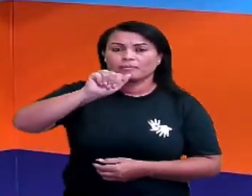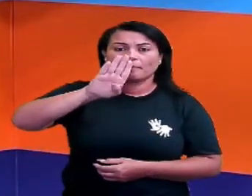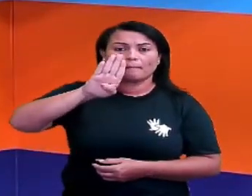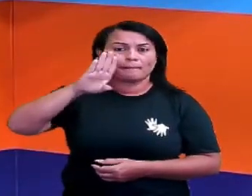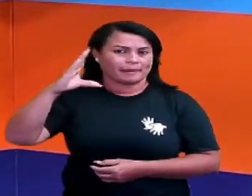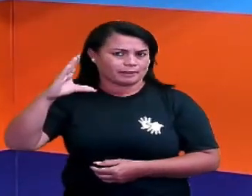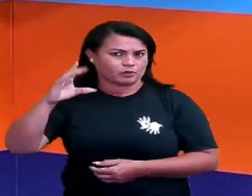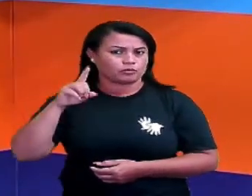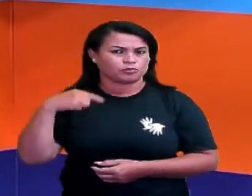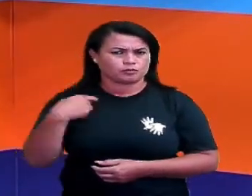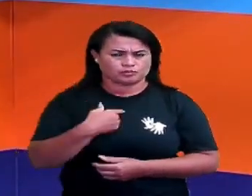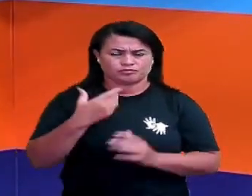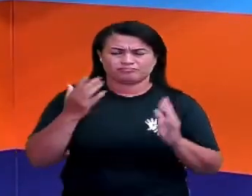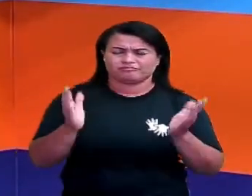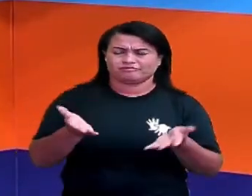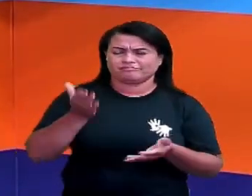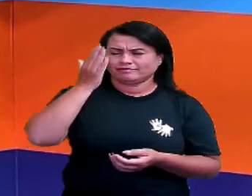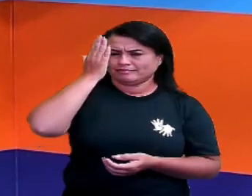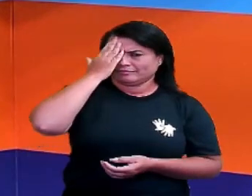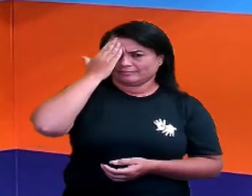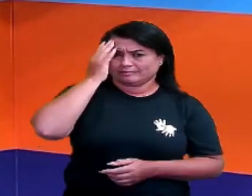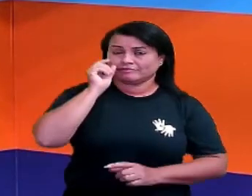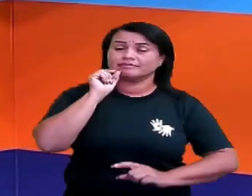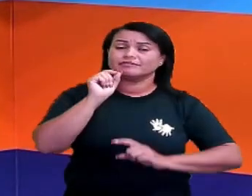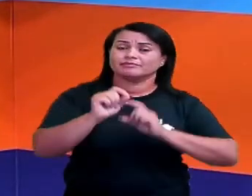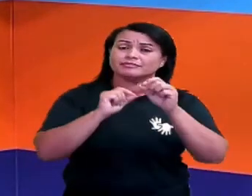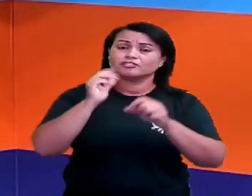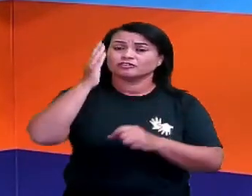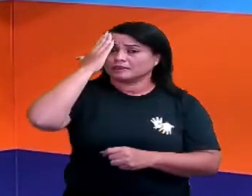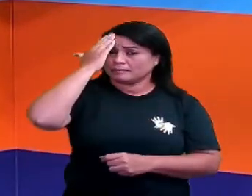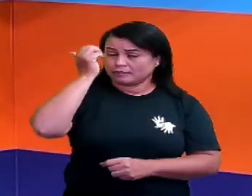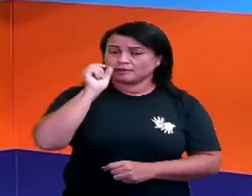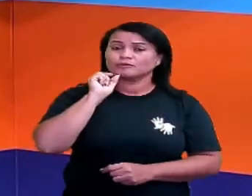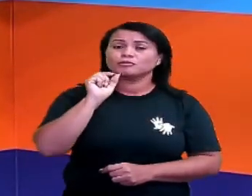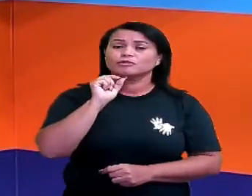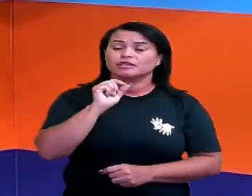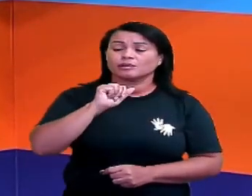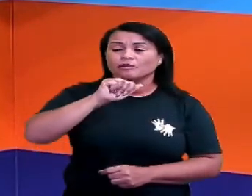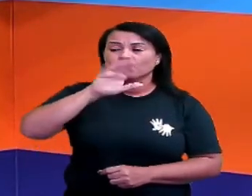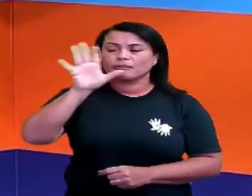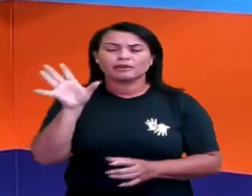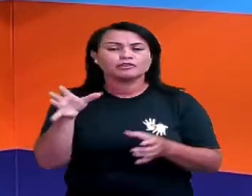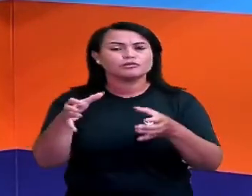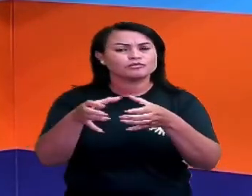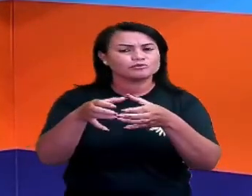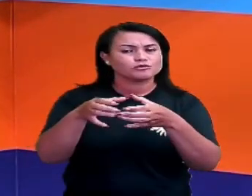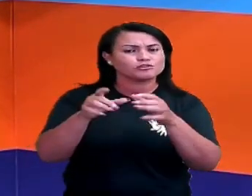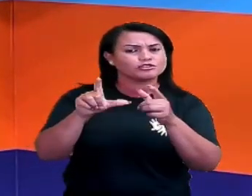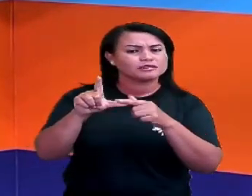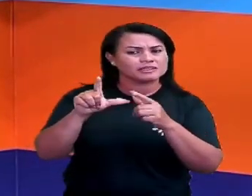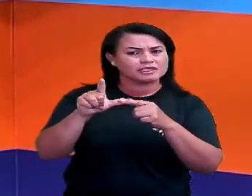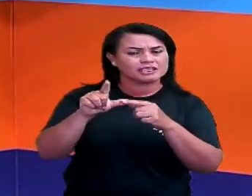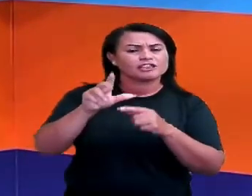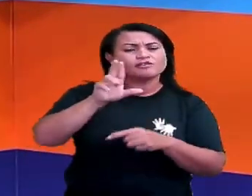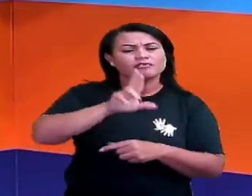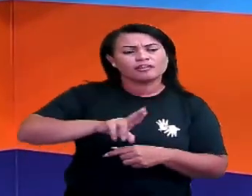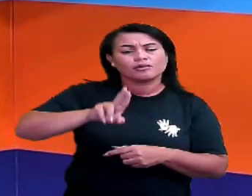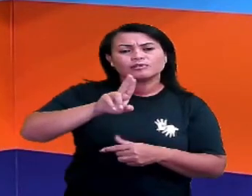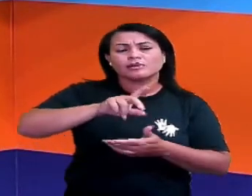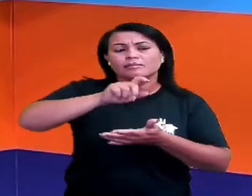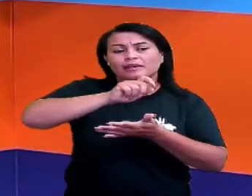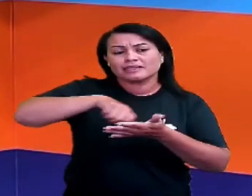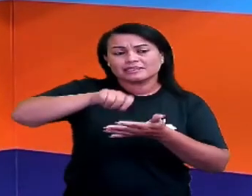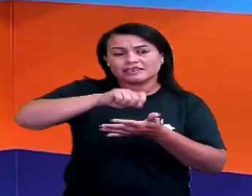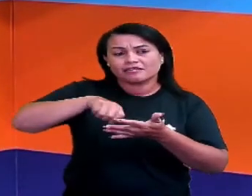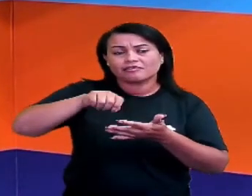alfabeto. Então, nós já sabemos que o alfabeto, ele é um conjunto de letras que a gente vai utilizar para